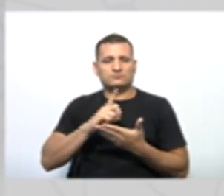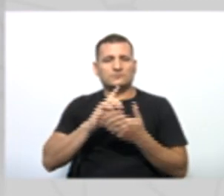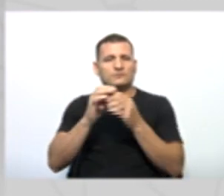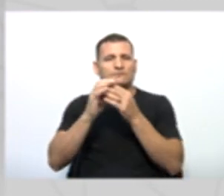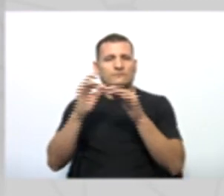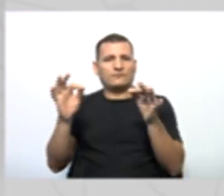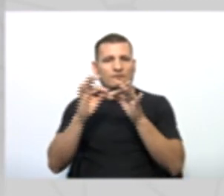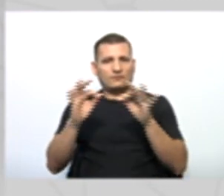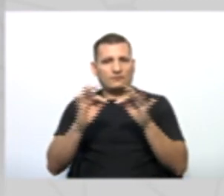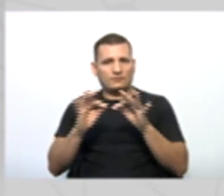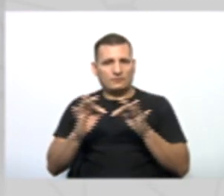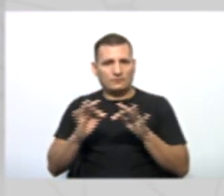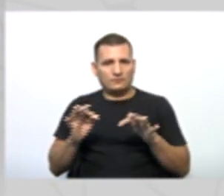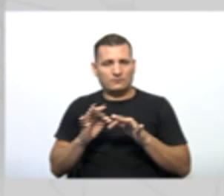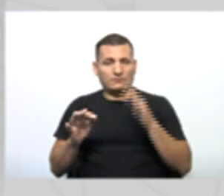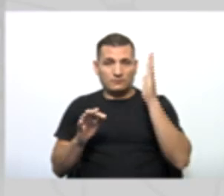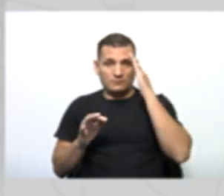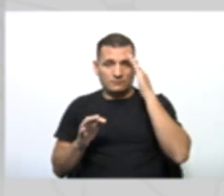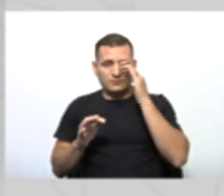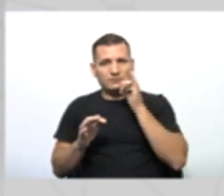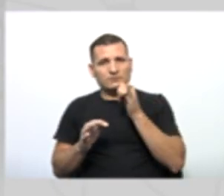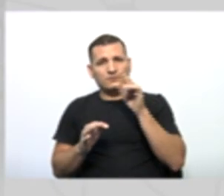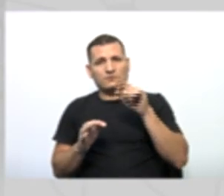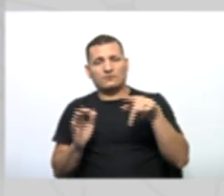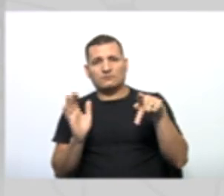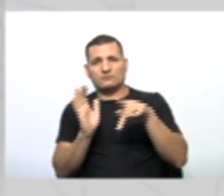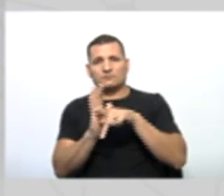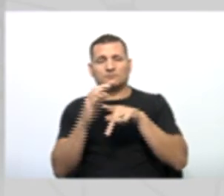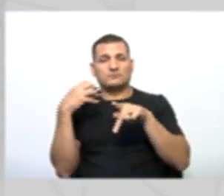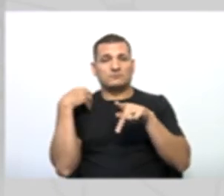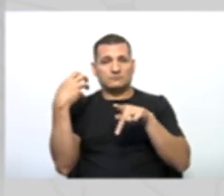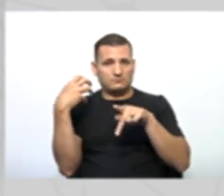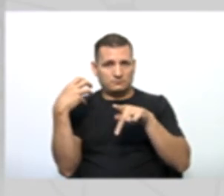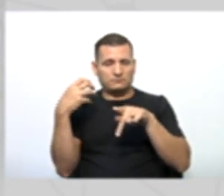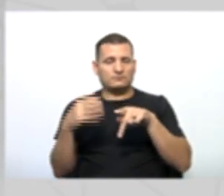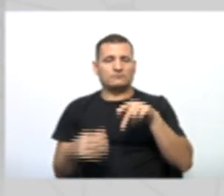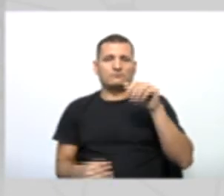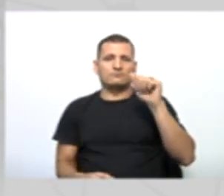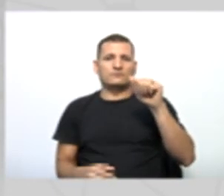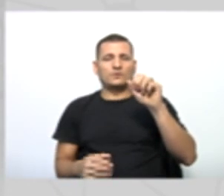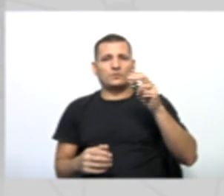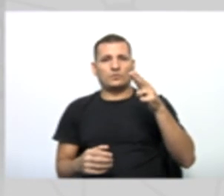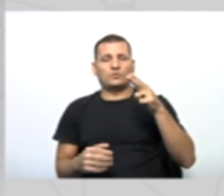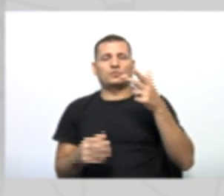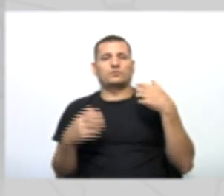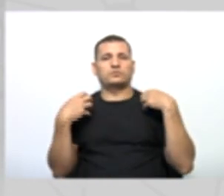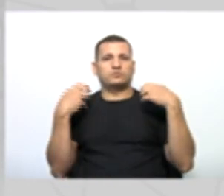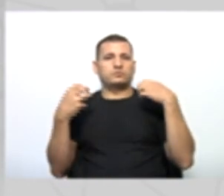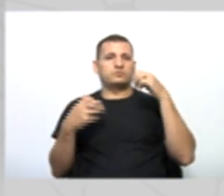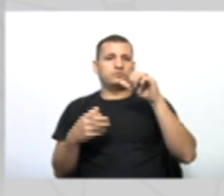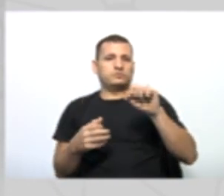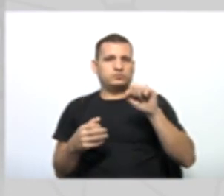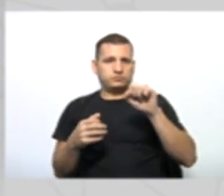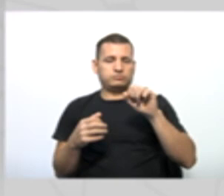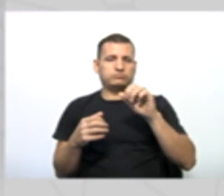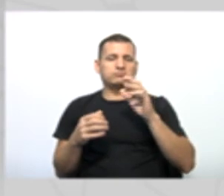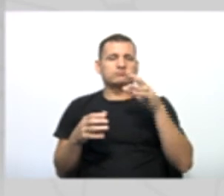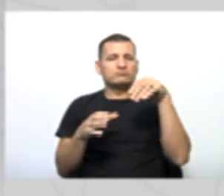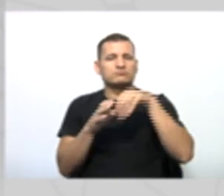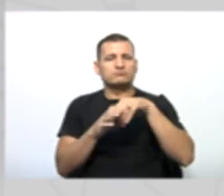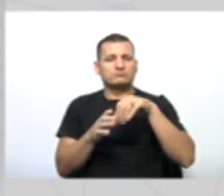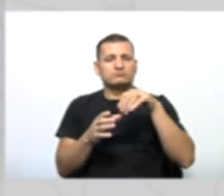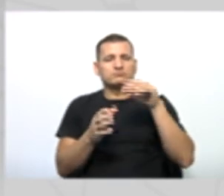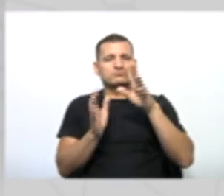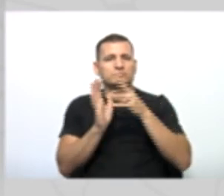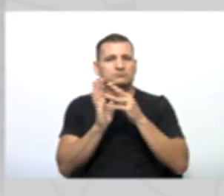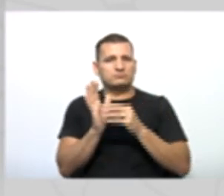para a gente discernir aqui se foi dito por Sócrates ou se foi dito pelo Aristóteles. Tudo isso dentro do